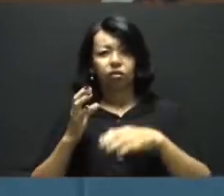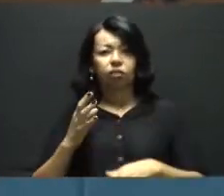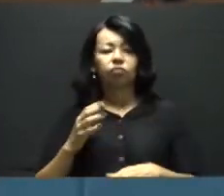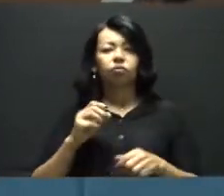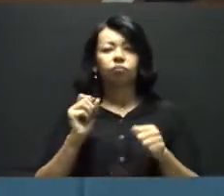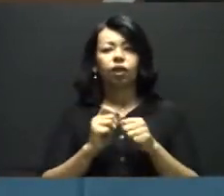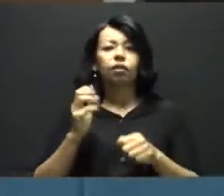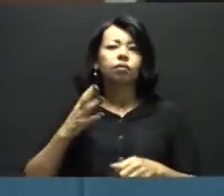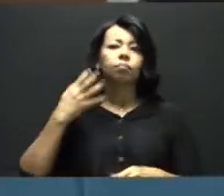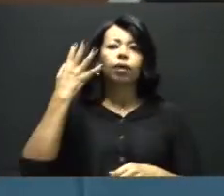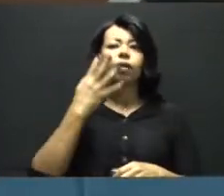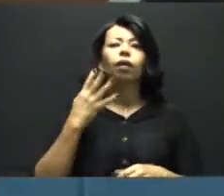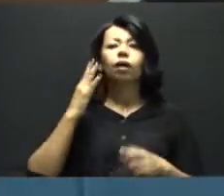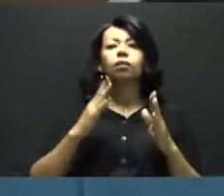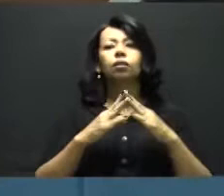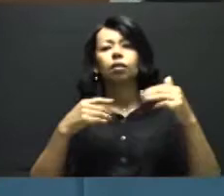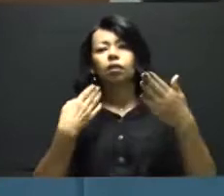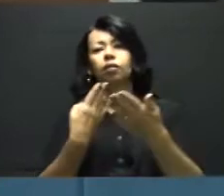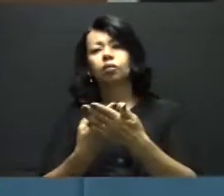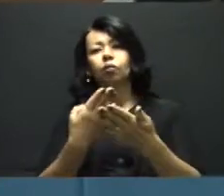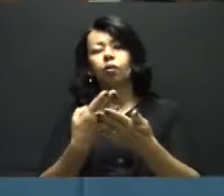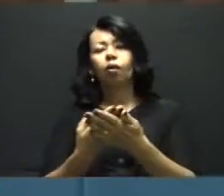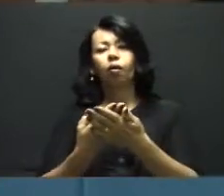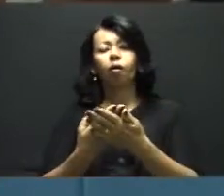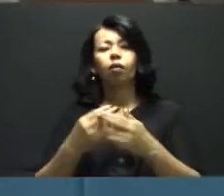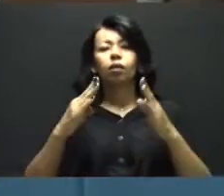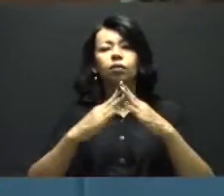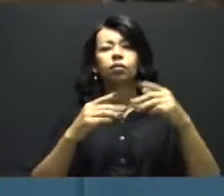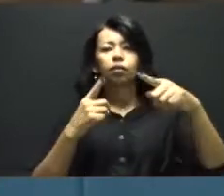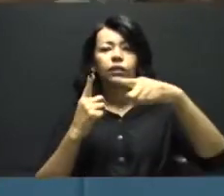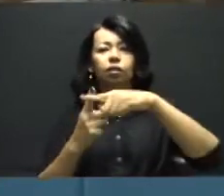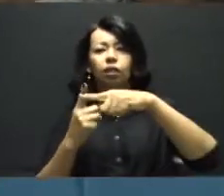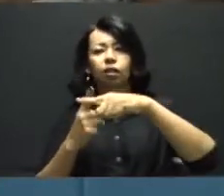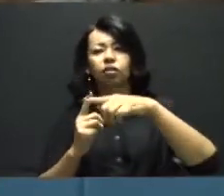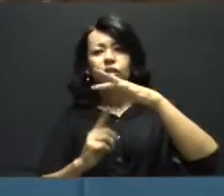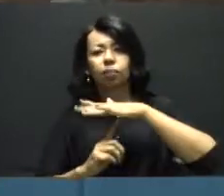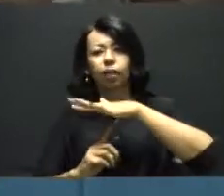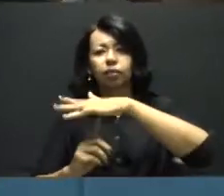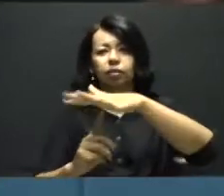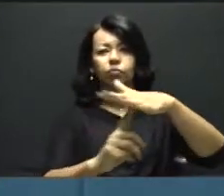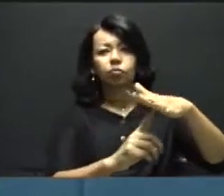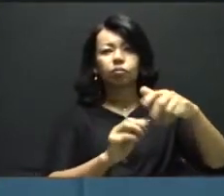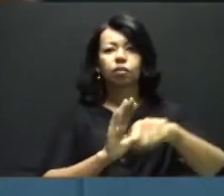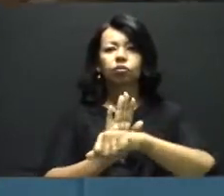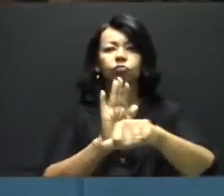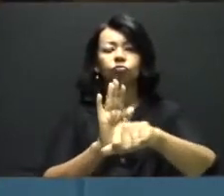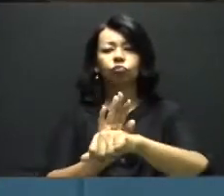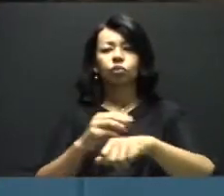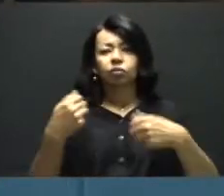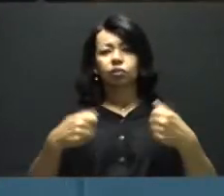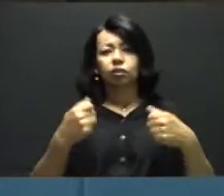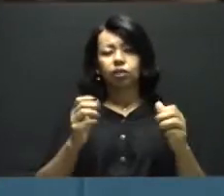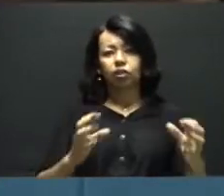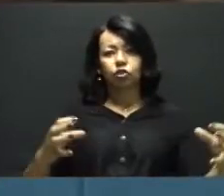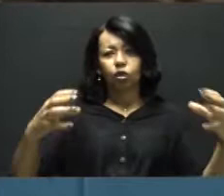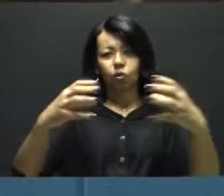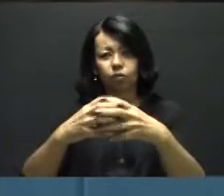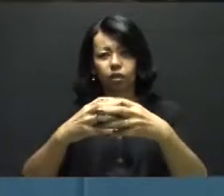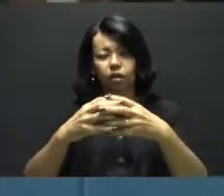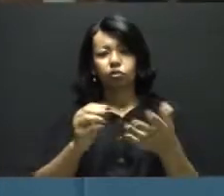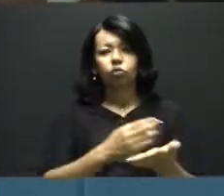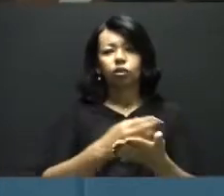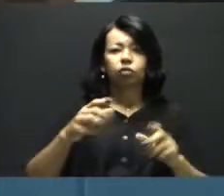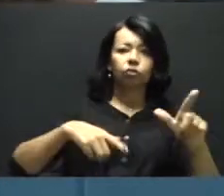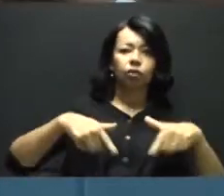igrejas praças públicas e colabora com as necessidades da comunidade o início do